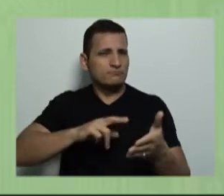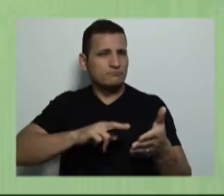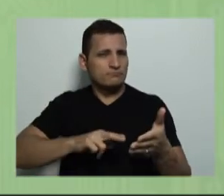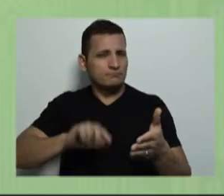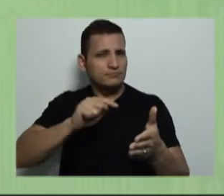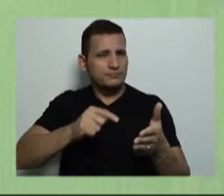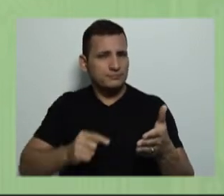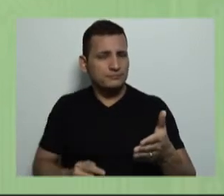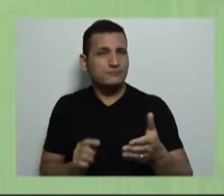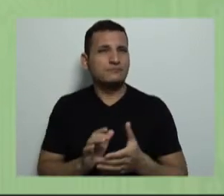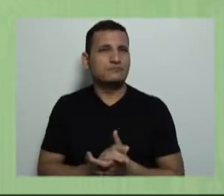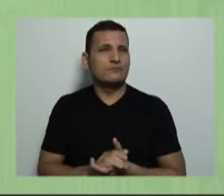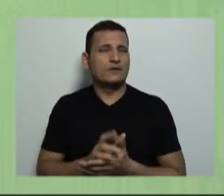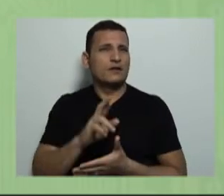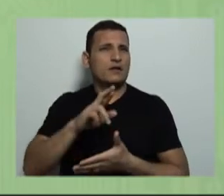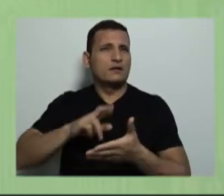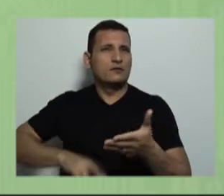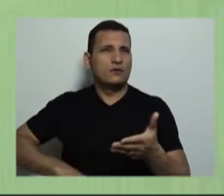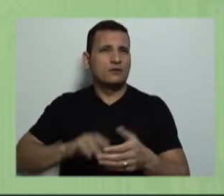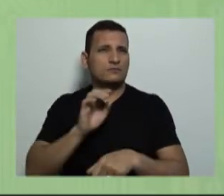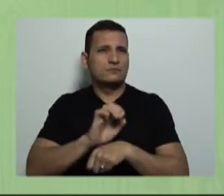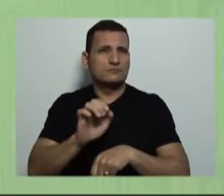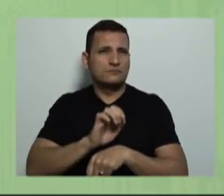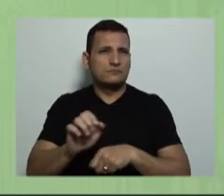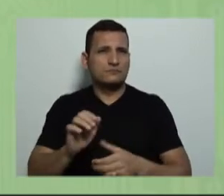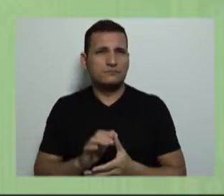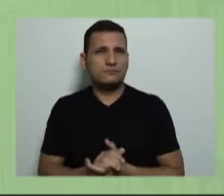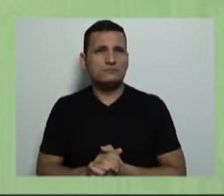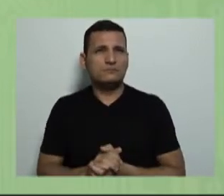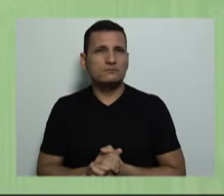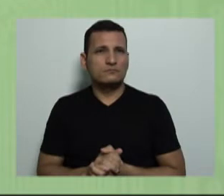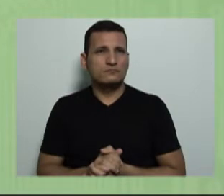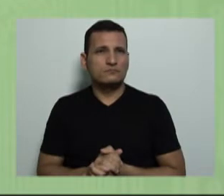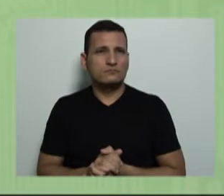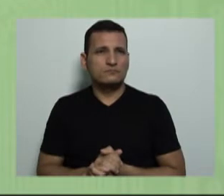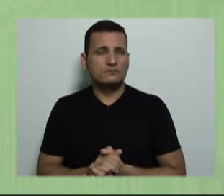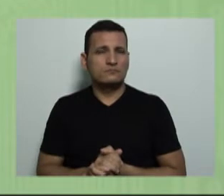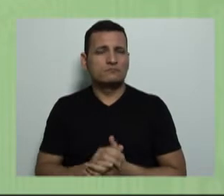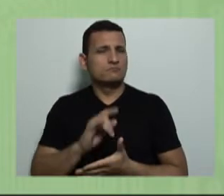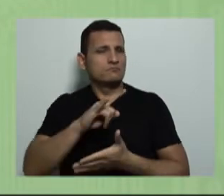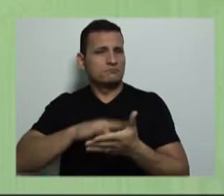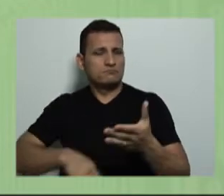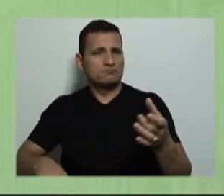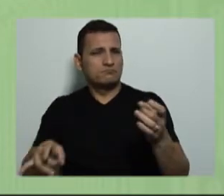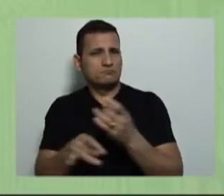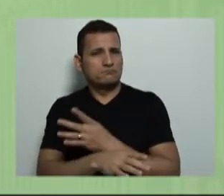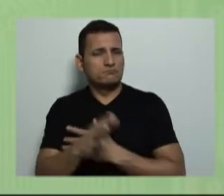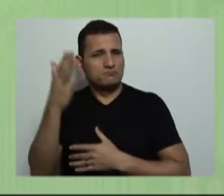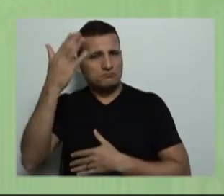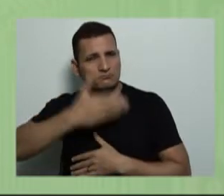relatório final de estágio e atestado de cumprimento de estágio.